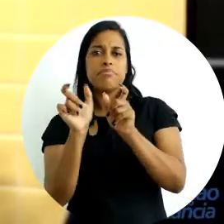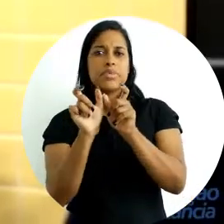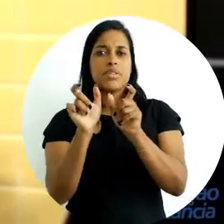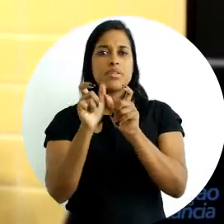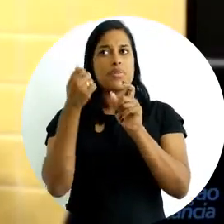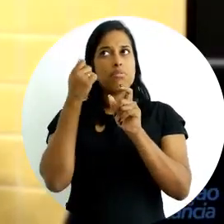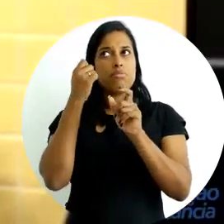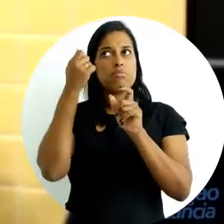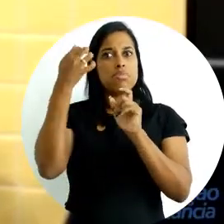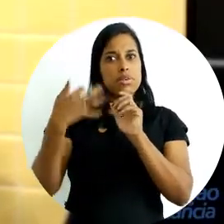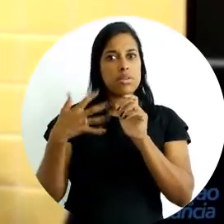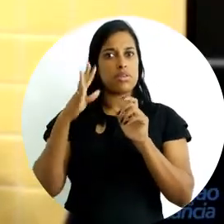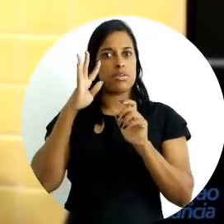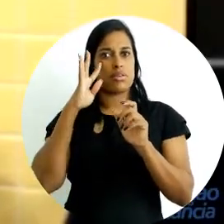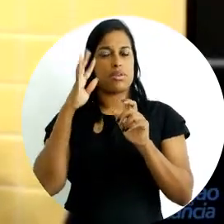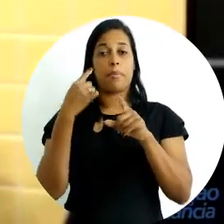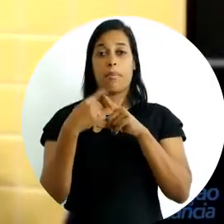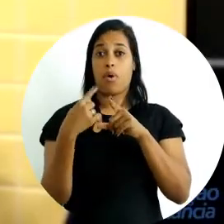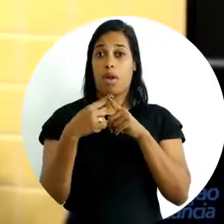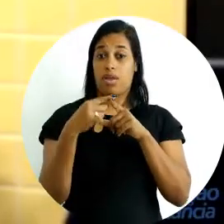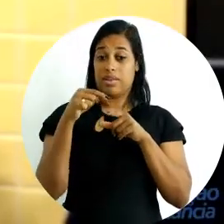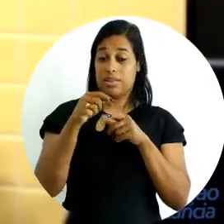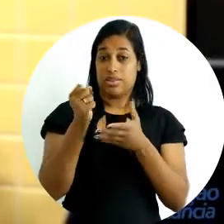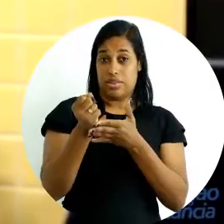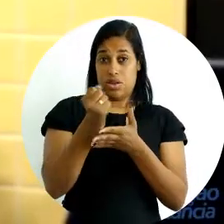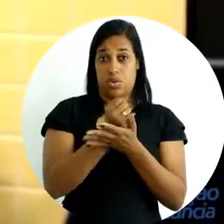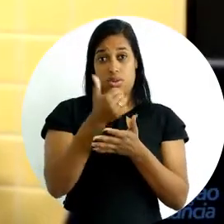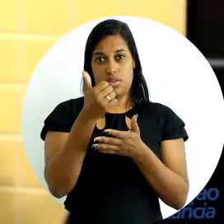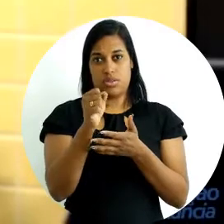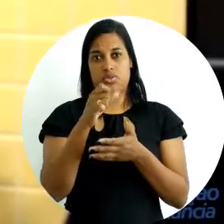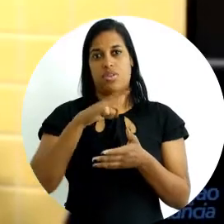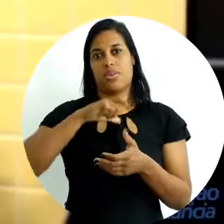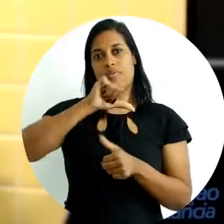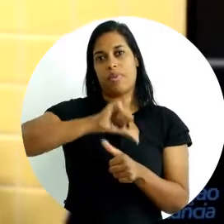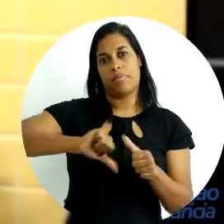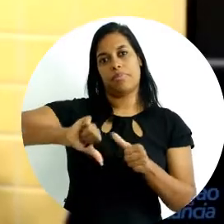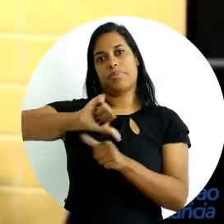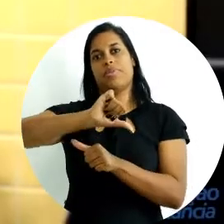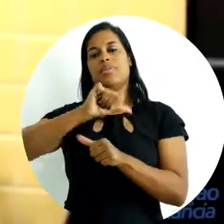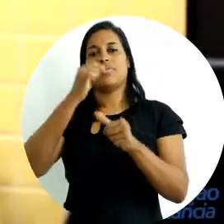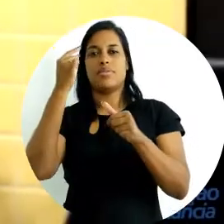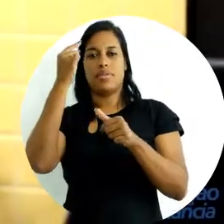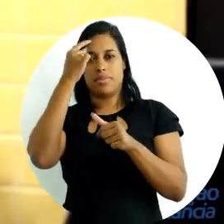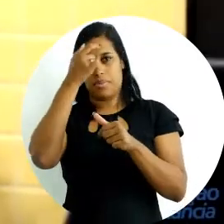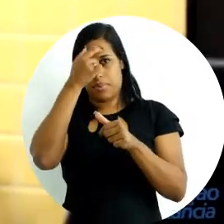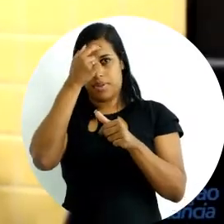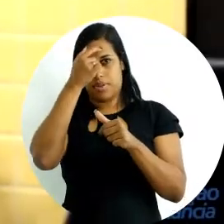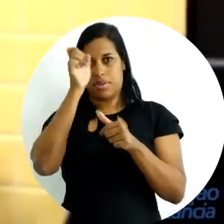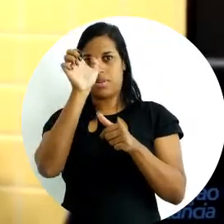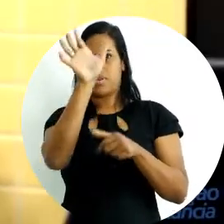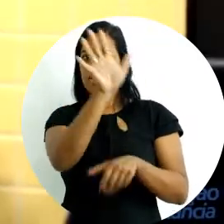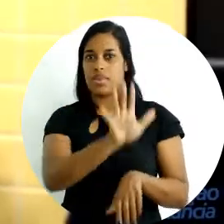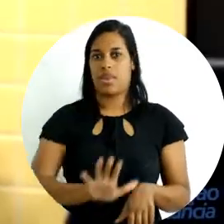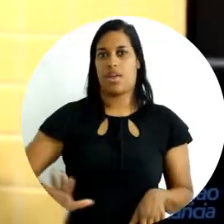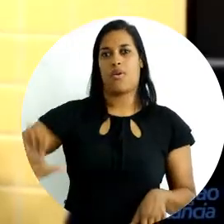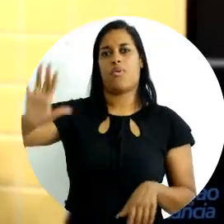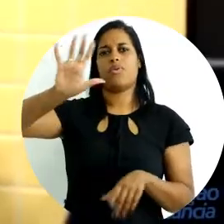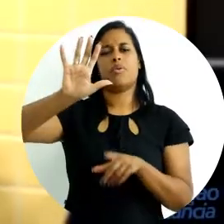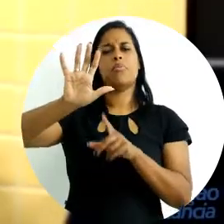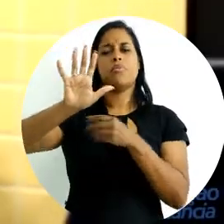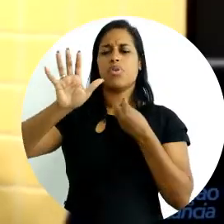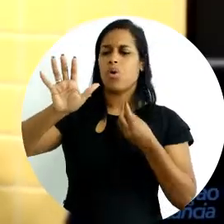quê? Neste período, durante o século XVIII, houve uma mudança de mentalidade na